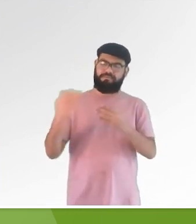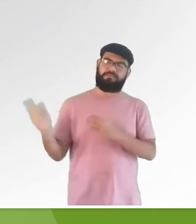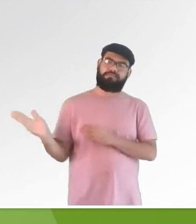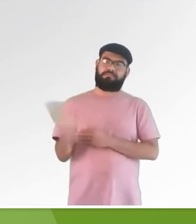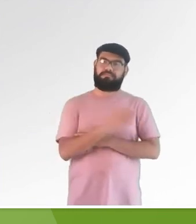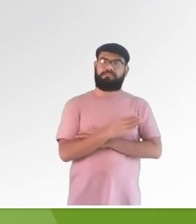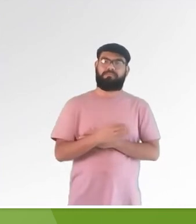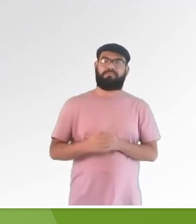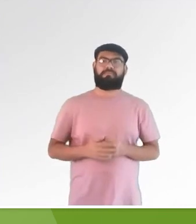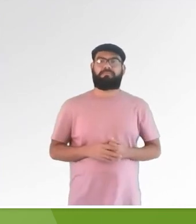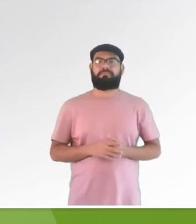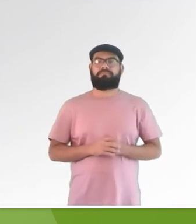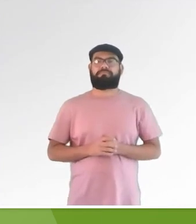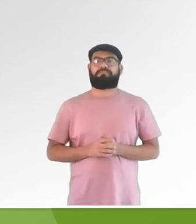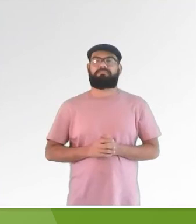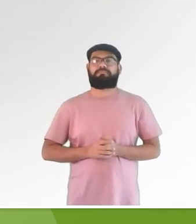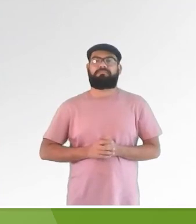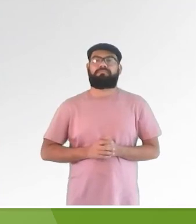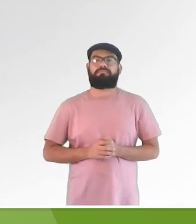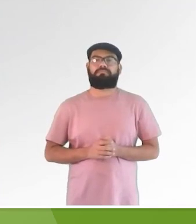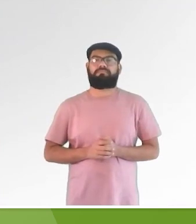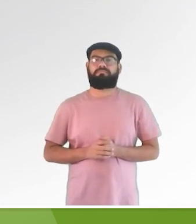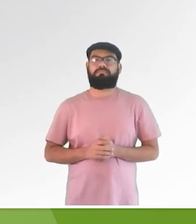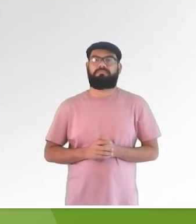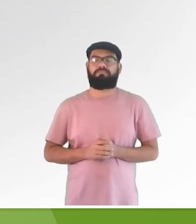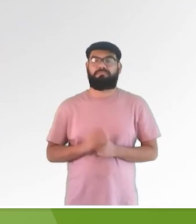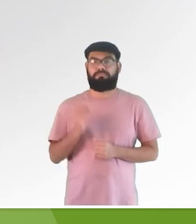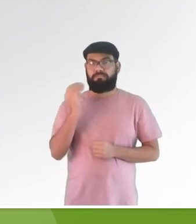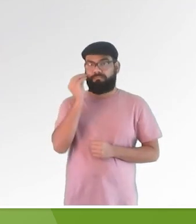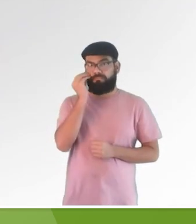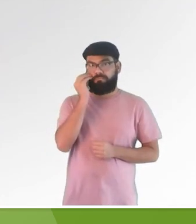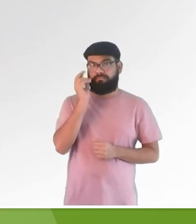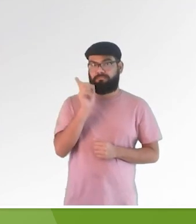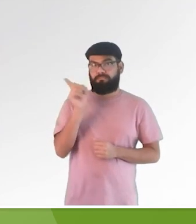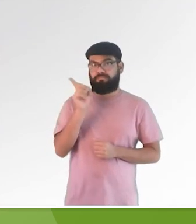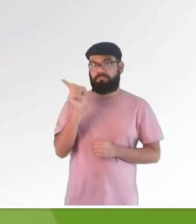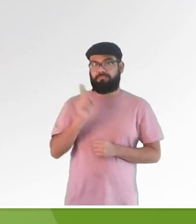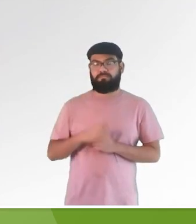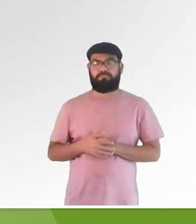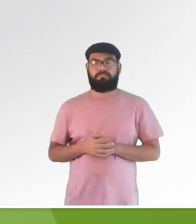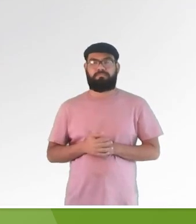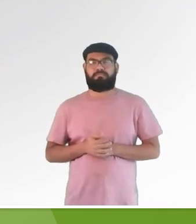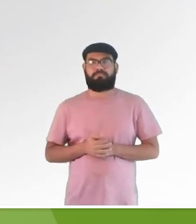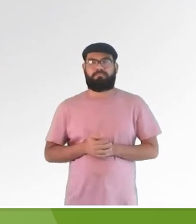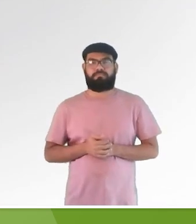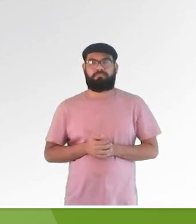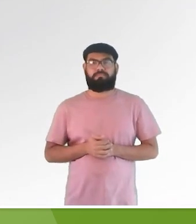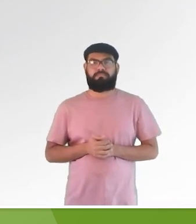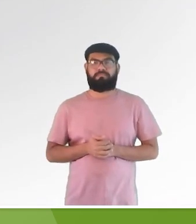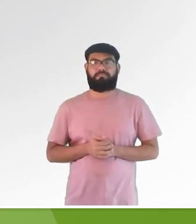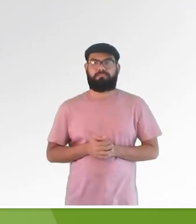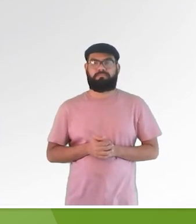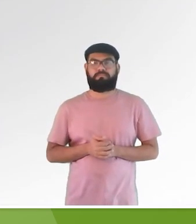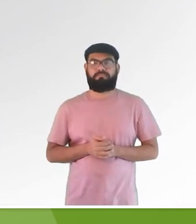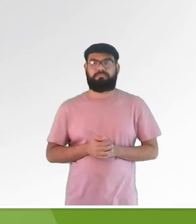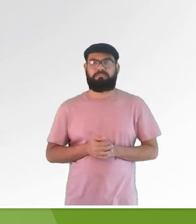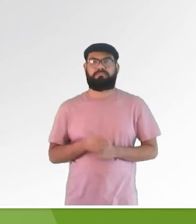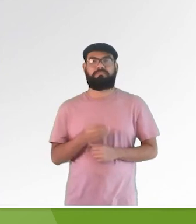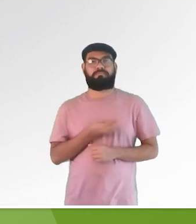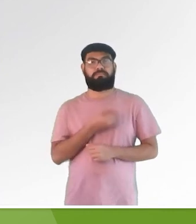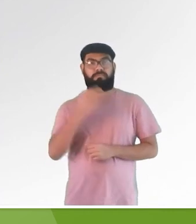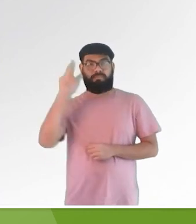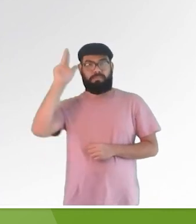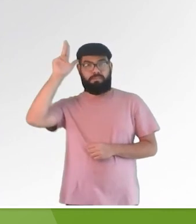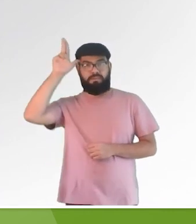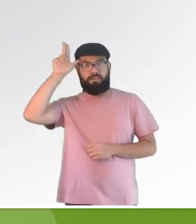para a gente poder observar, olha só, nesse canto aqui, a gente já observa a presença de cavalos, a gente tem lá